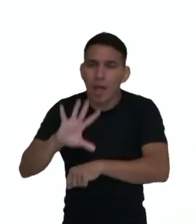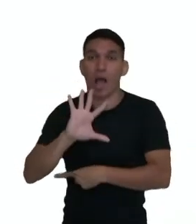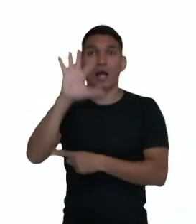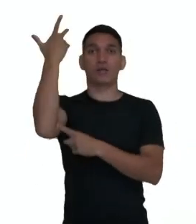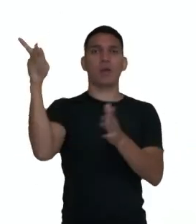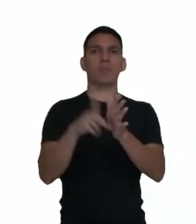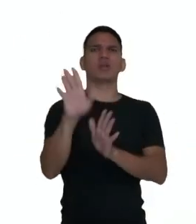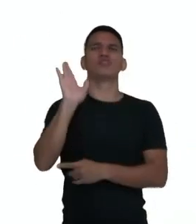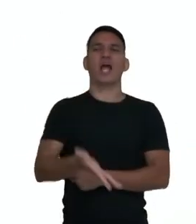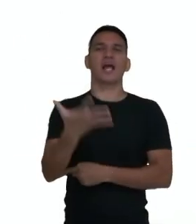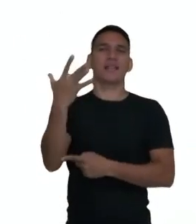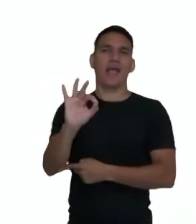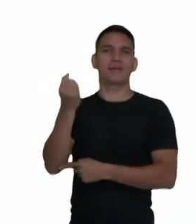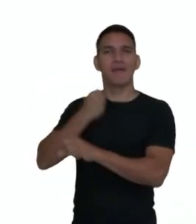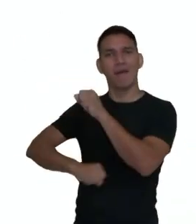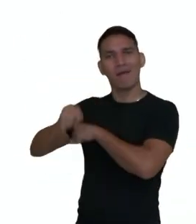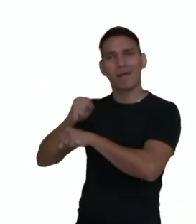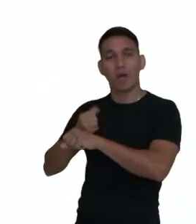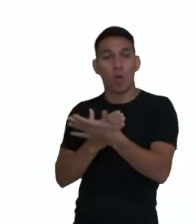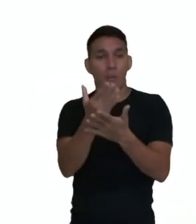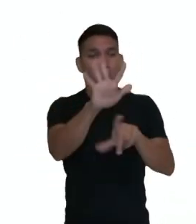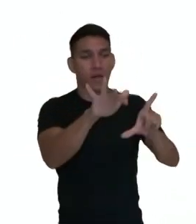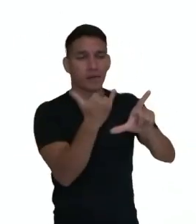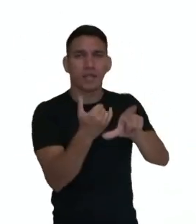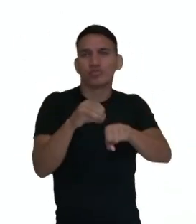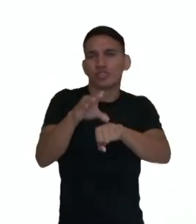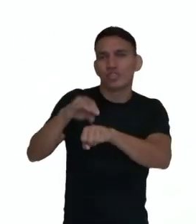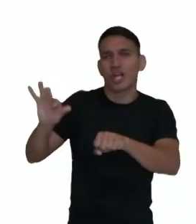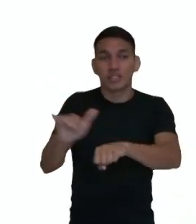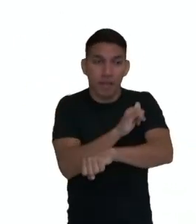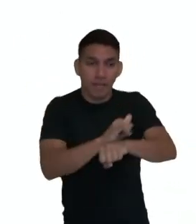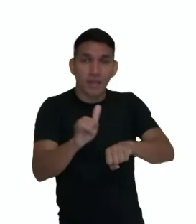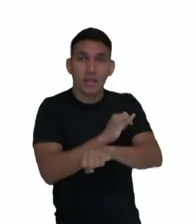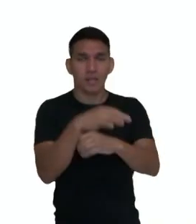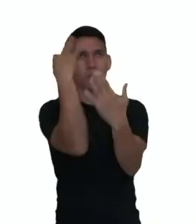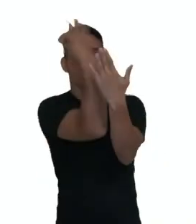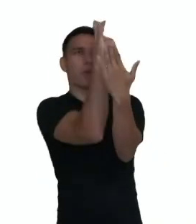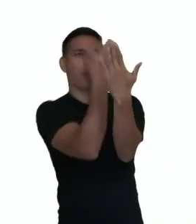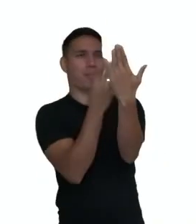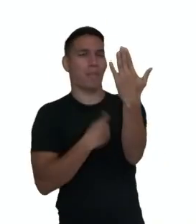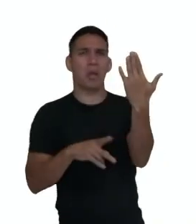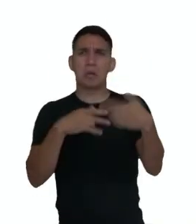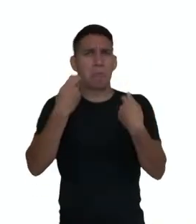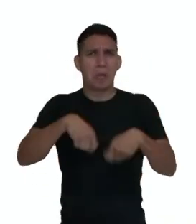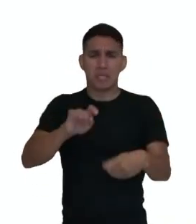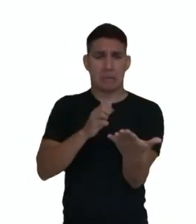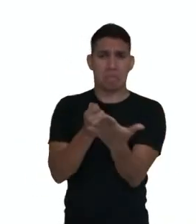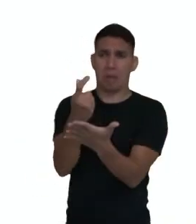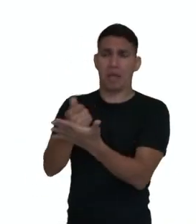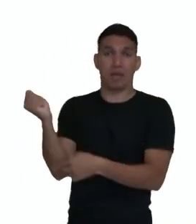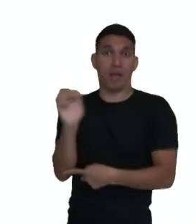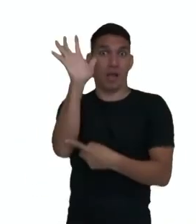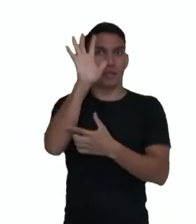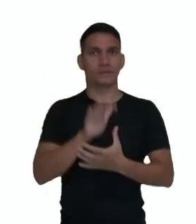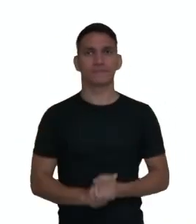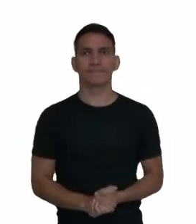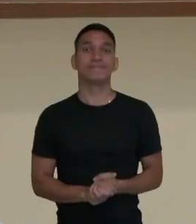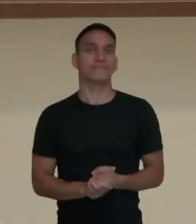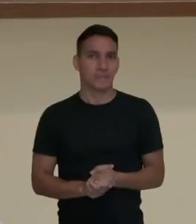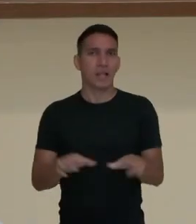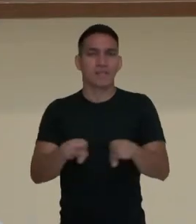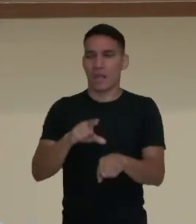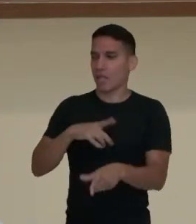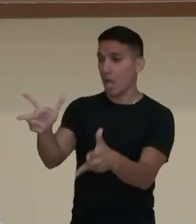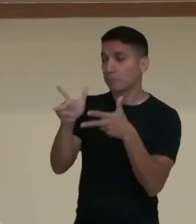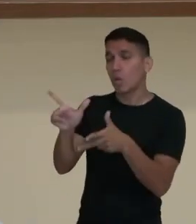que há 10 anos ela começava no YouTube com dicas e truques para uma boa maquiagem sem gastar uma fortuna em produtos. Na